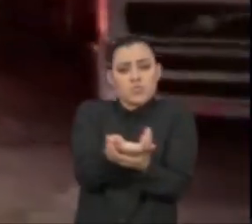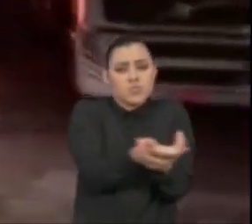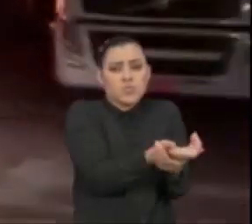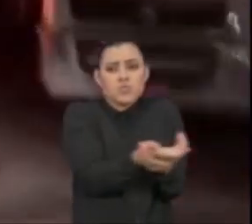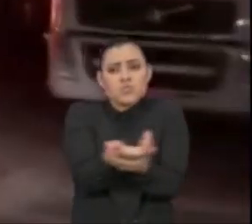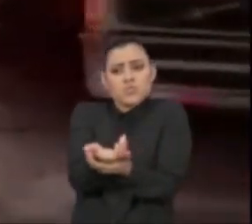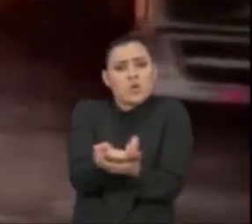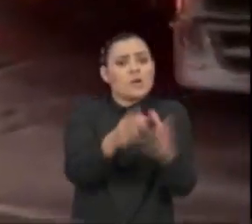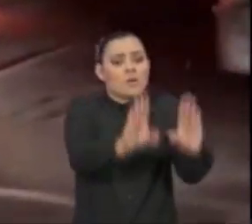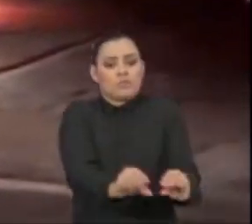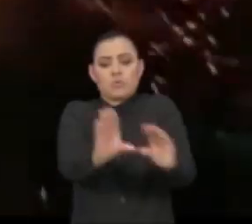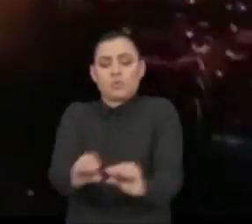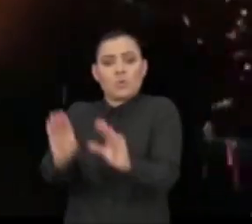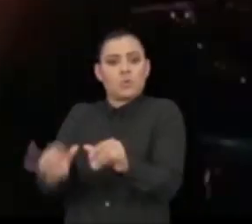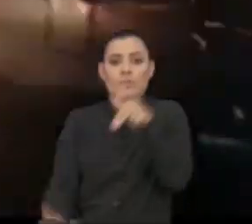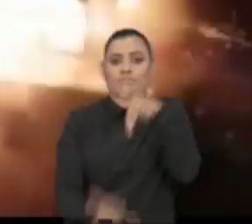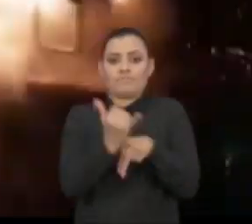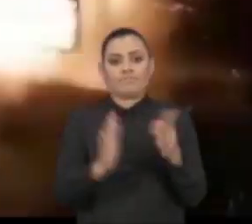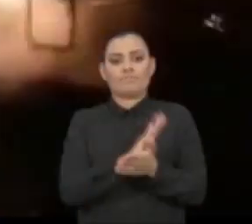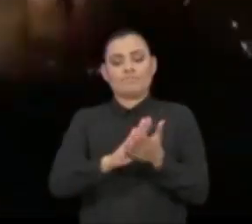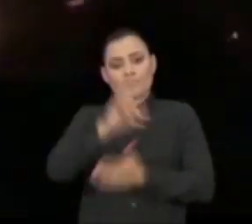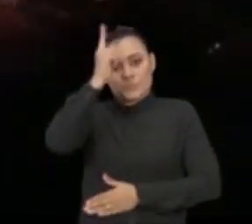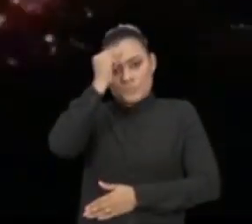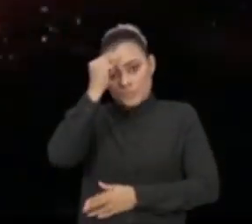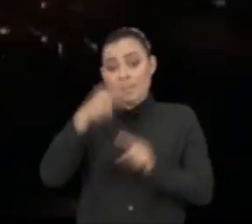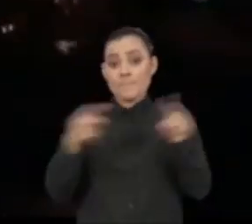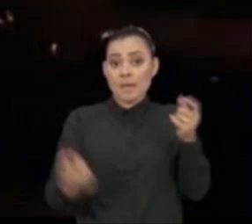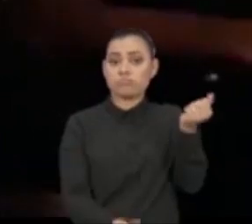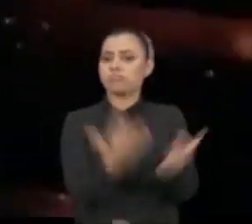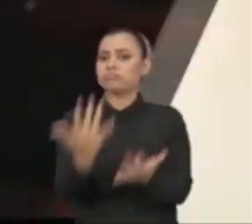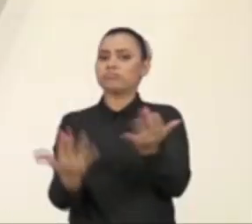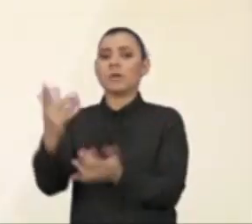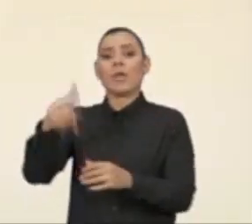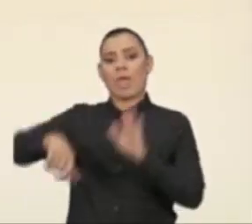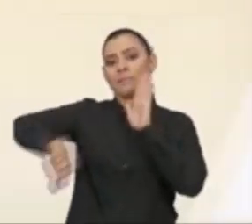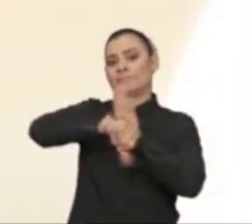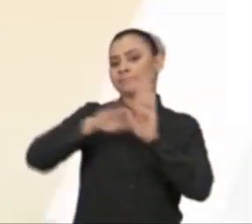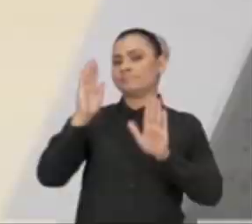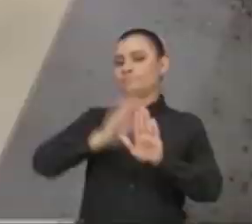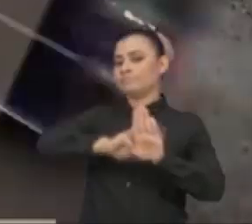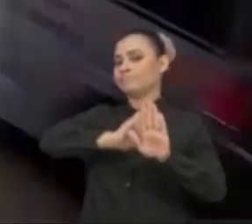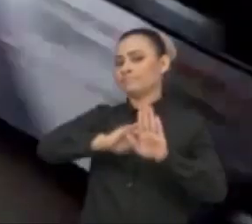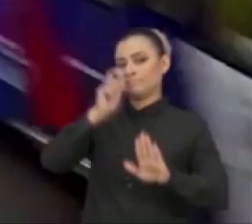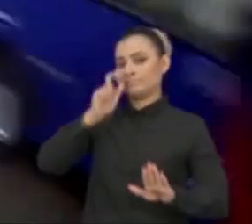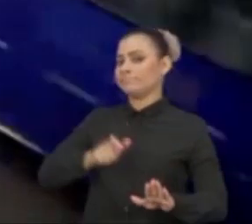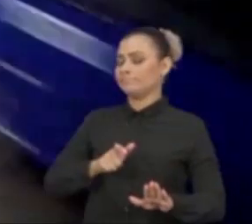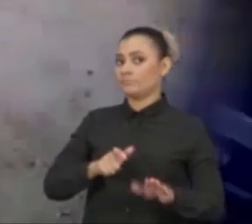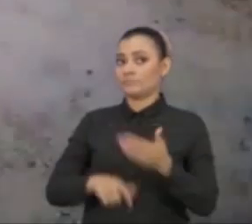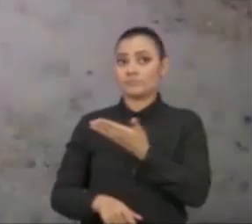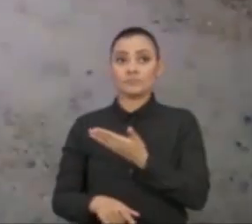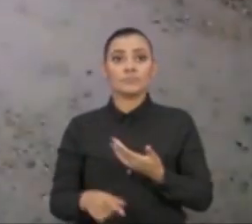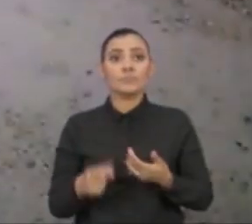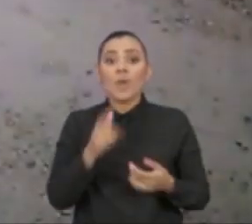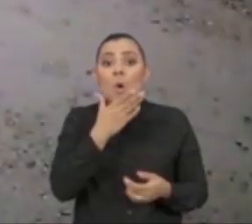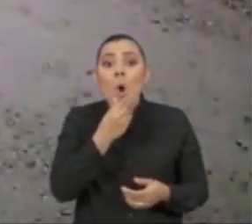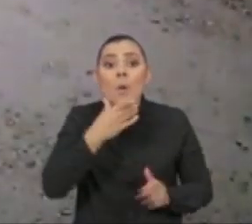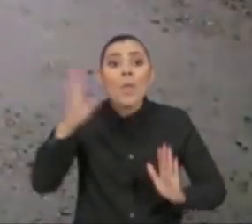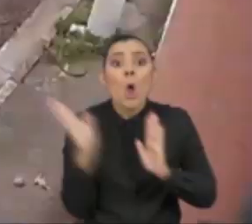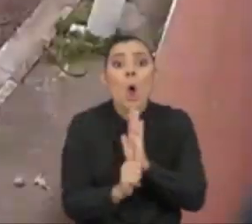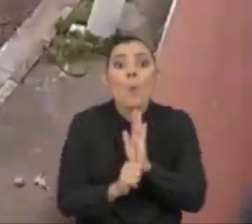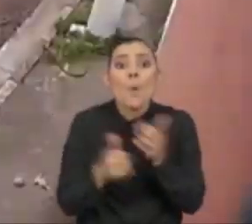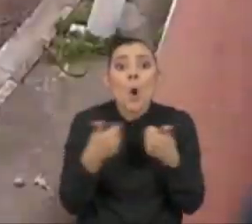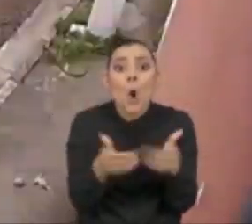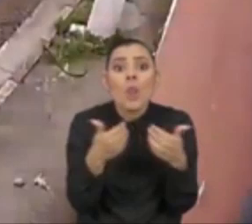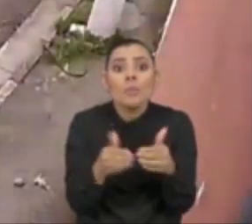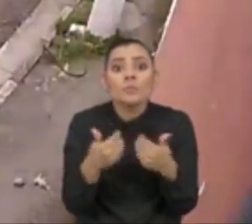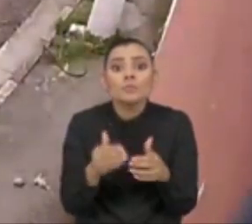ocorrência. Não houve vítimas. Segundo a polícia, o incêndio pode ter sido criminoso. Um homem roubou um ônibus no terminal Capão